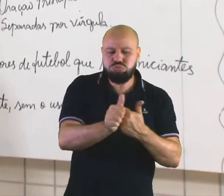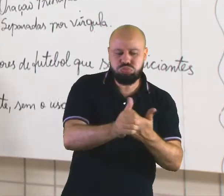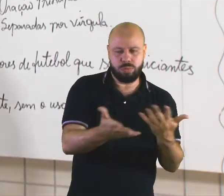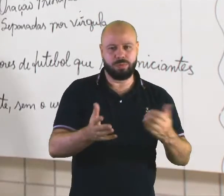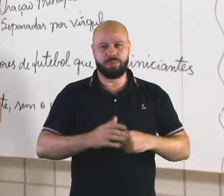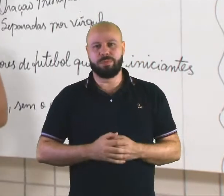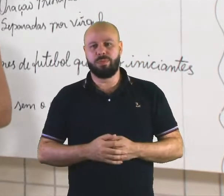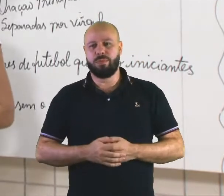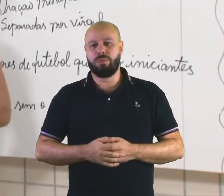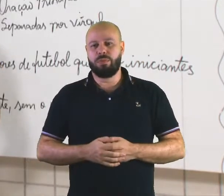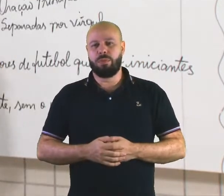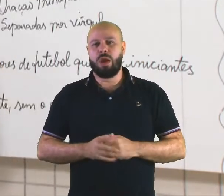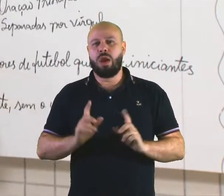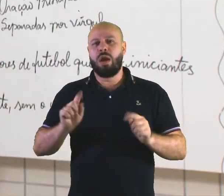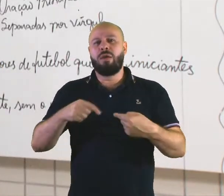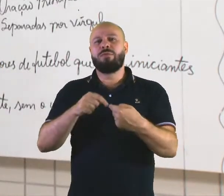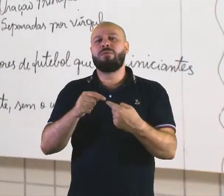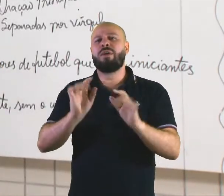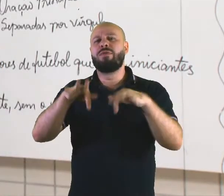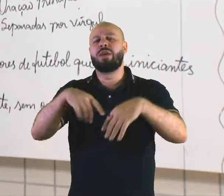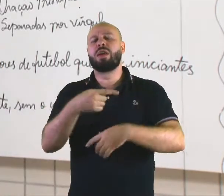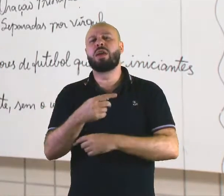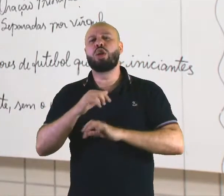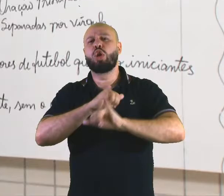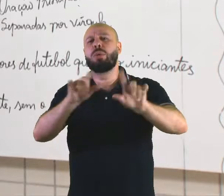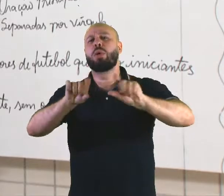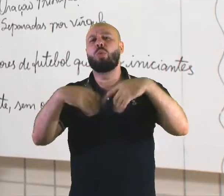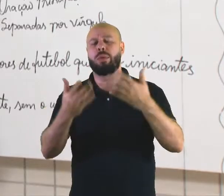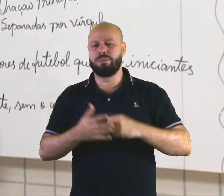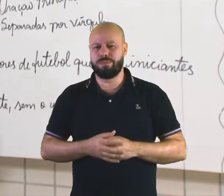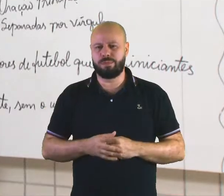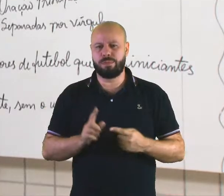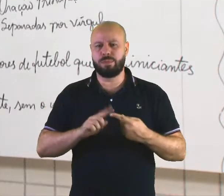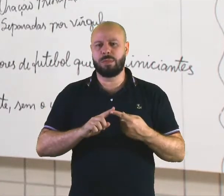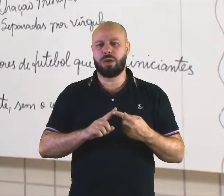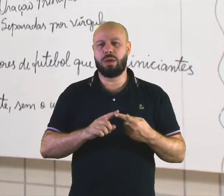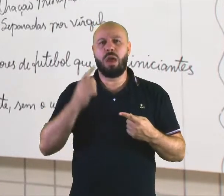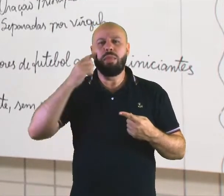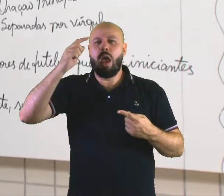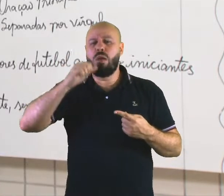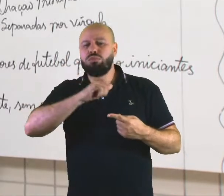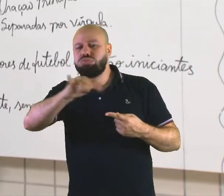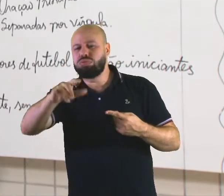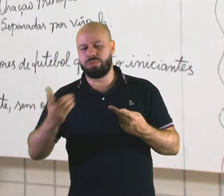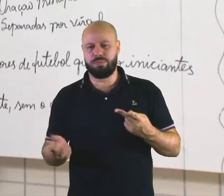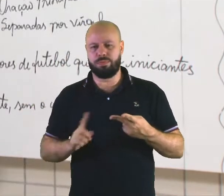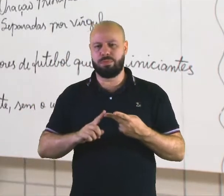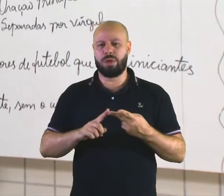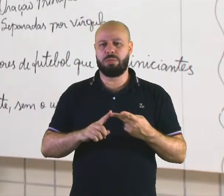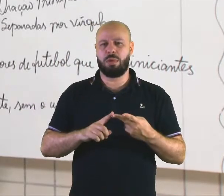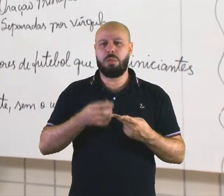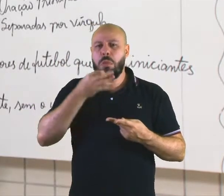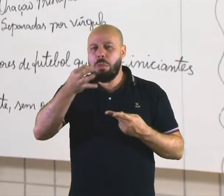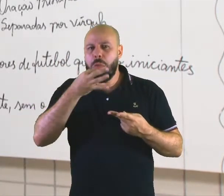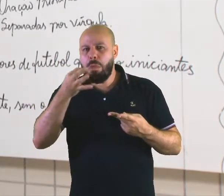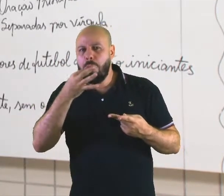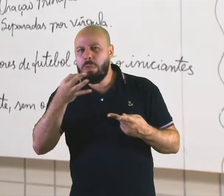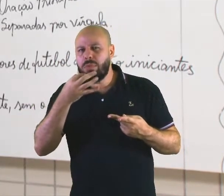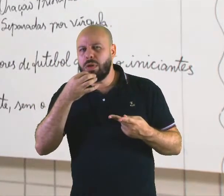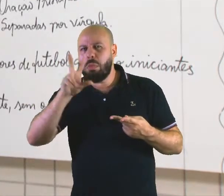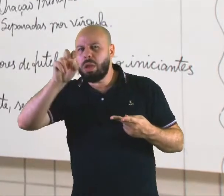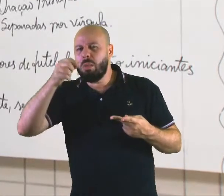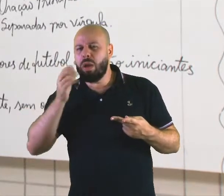acompanhados. E qual que é a finalidade dessa notícia? É promover uma ideia? B. Argumentar sobre um